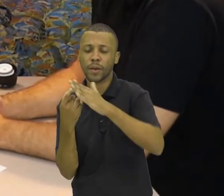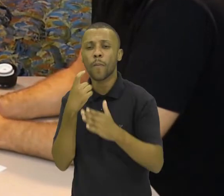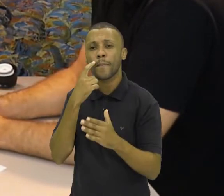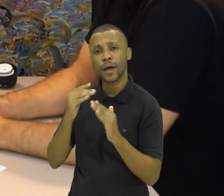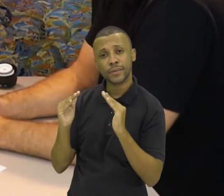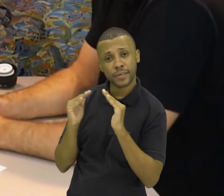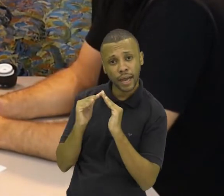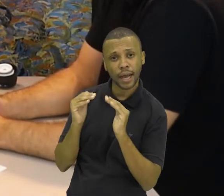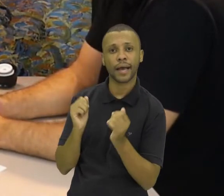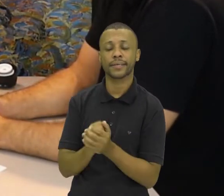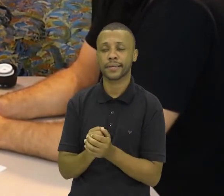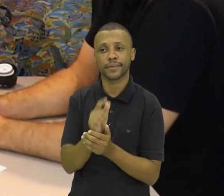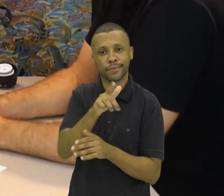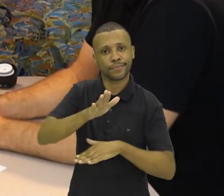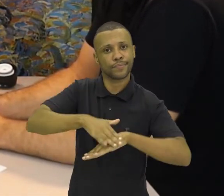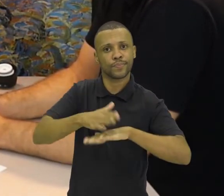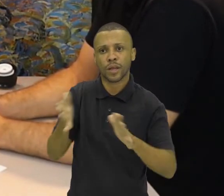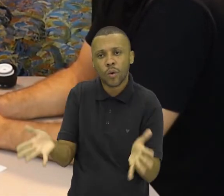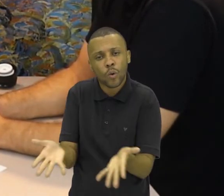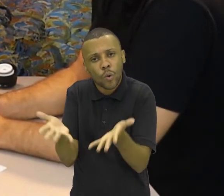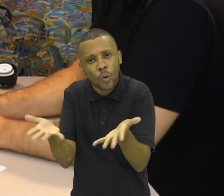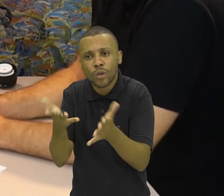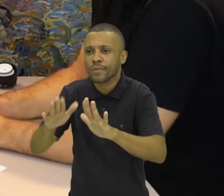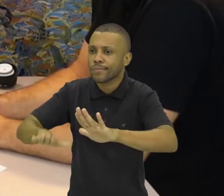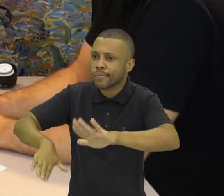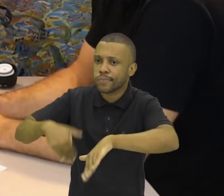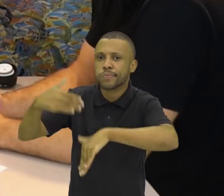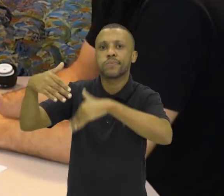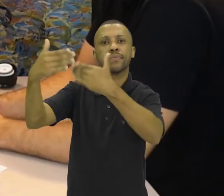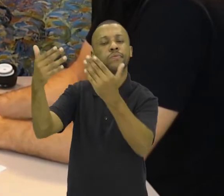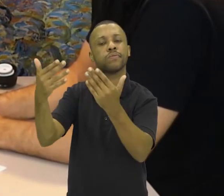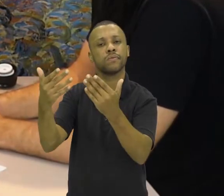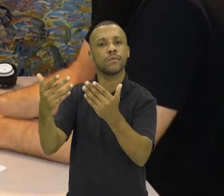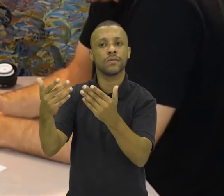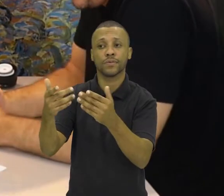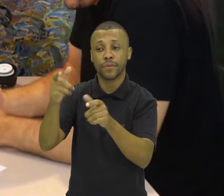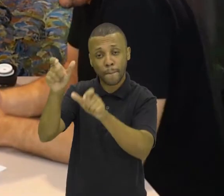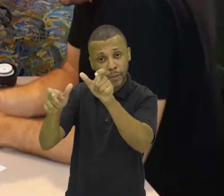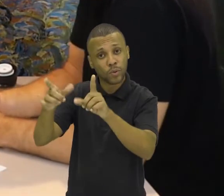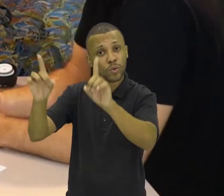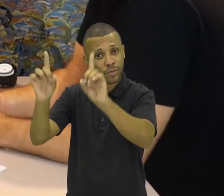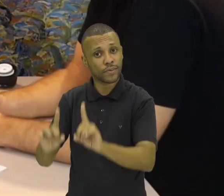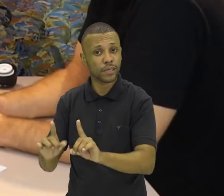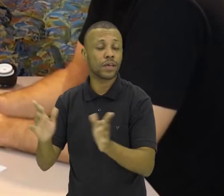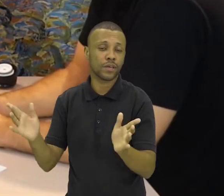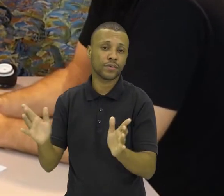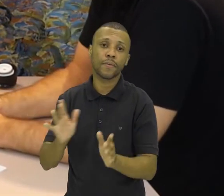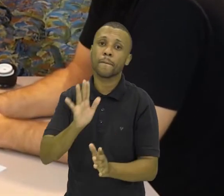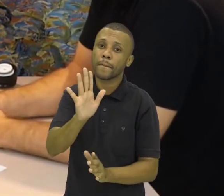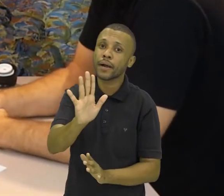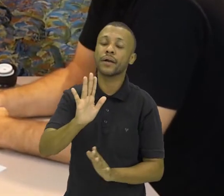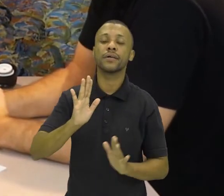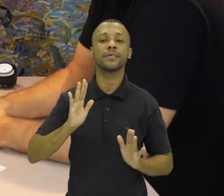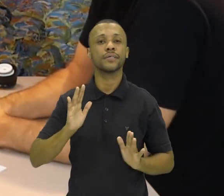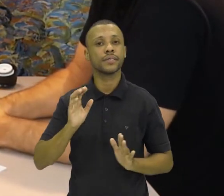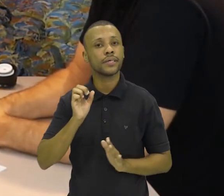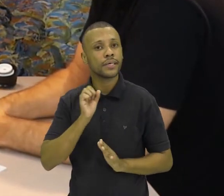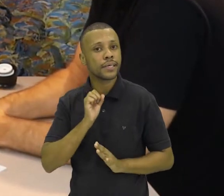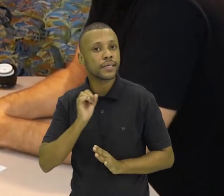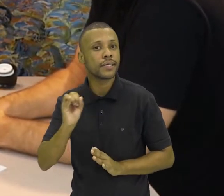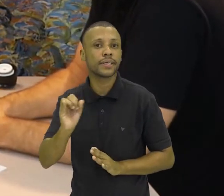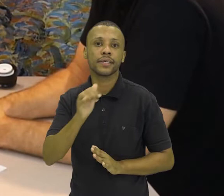te fez andar para frente. Andar para frente não mais, né? Rodar para frente. Te fez rodar para frente. Mas